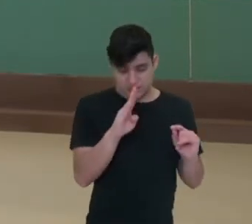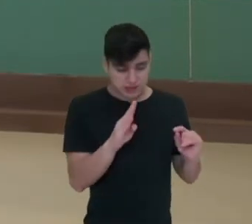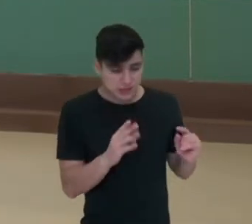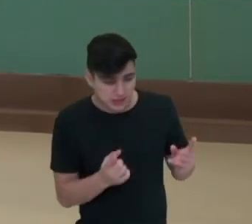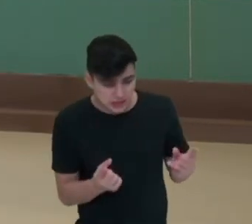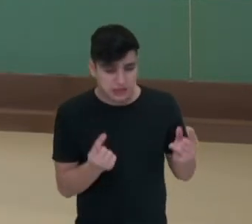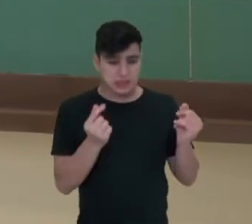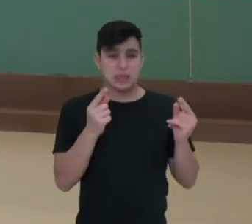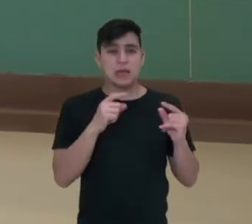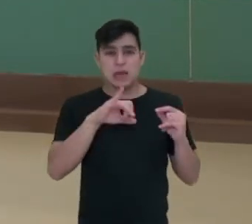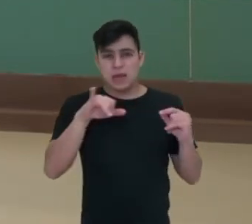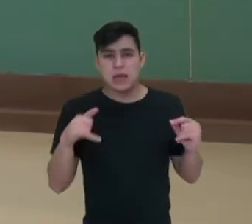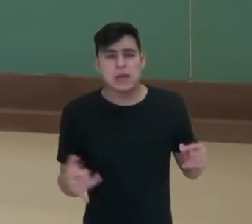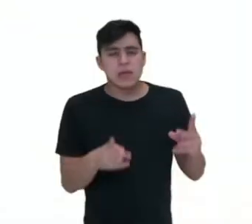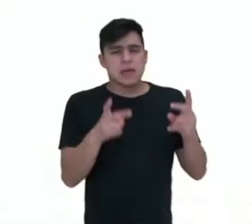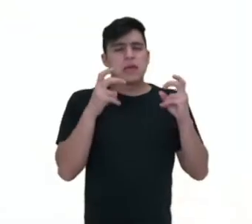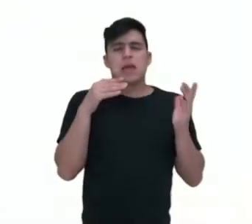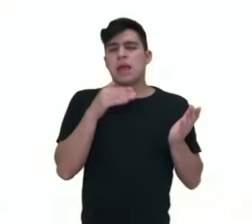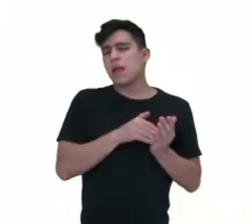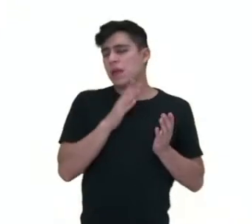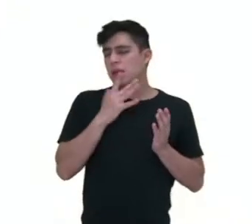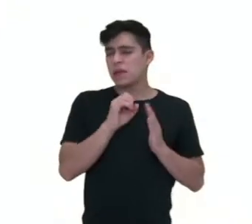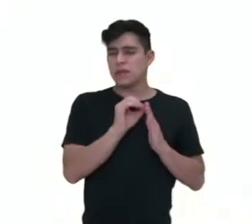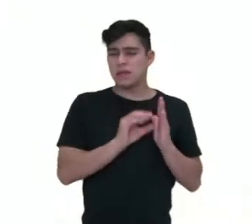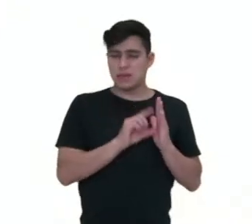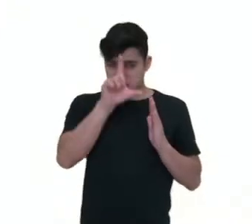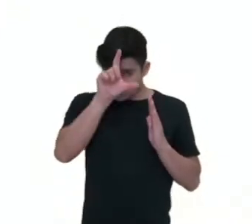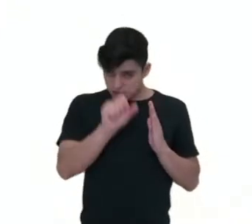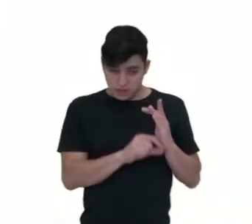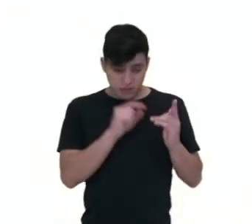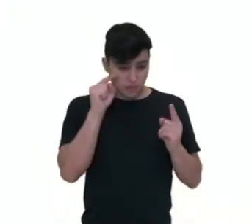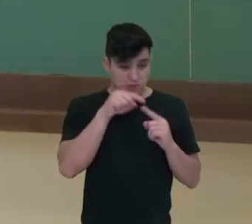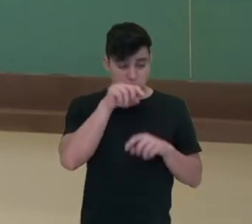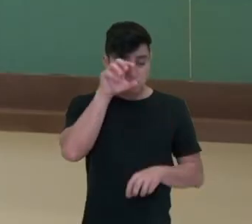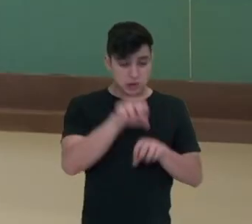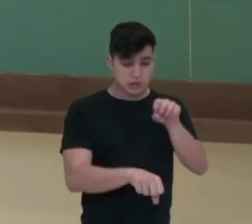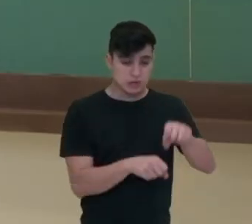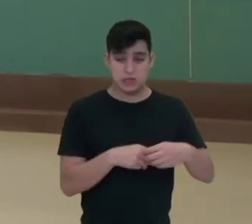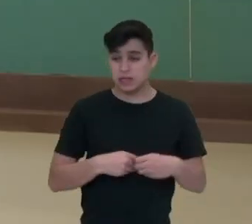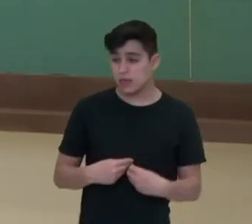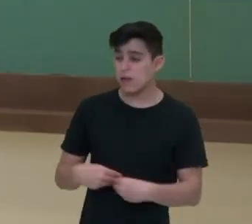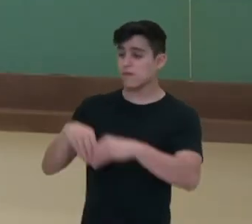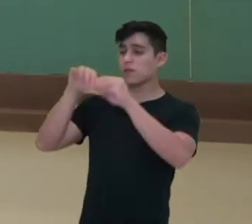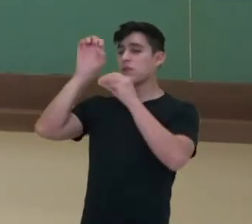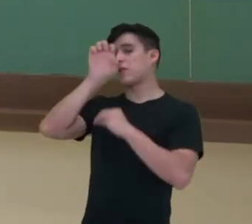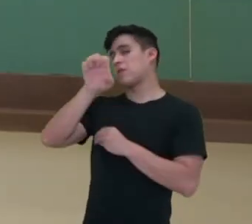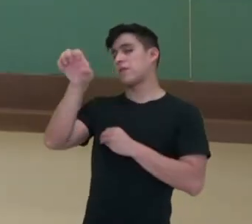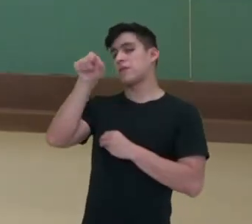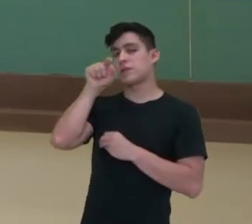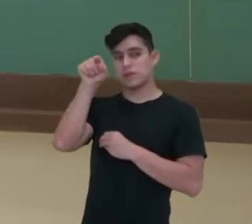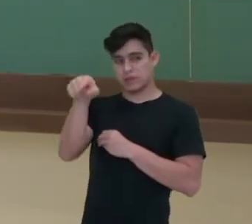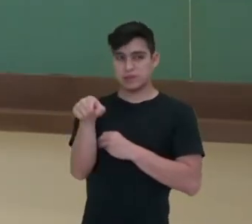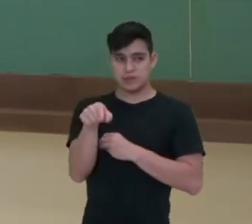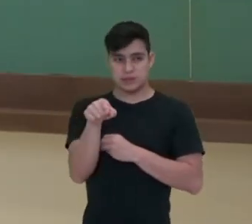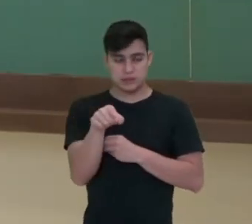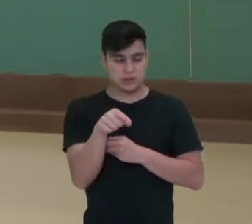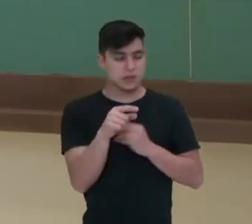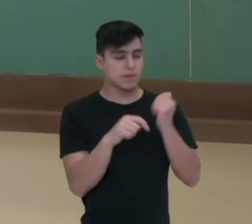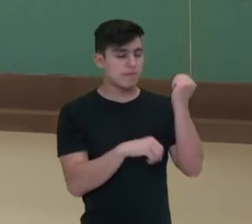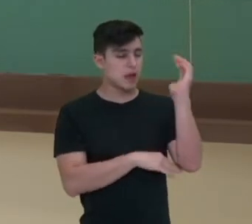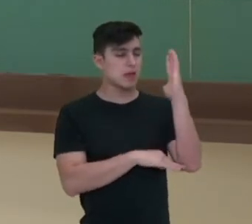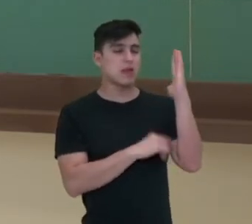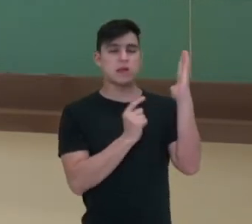riqueza explorada até meados do século XIX, com o objetivo de ser levado para a Europa e essa